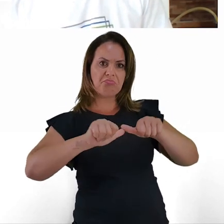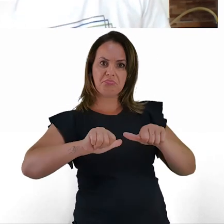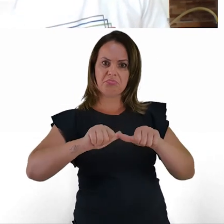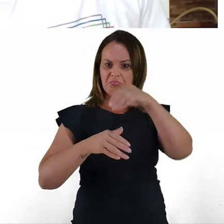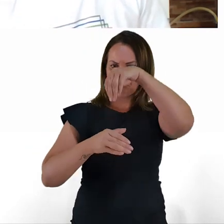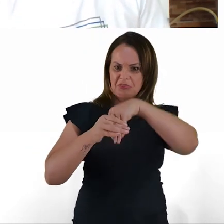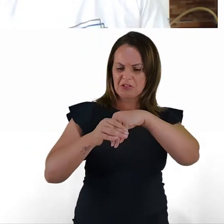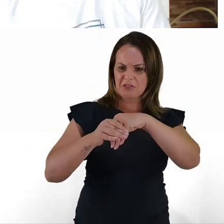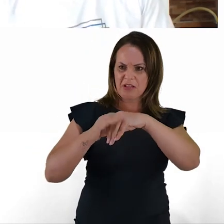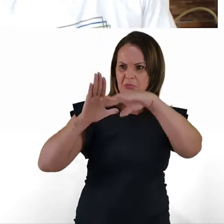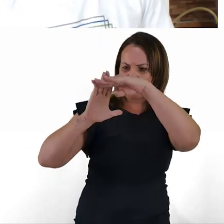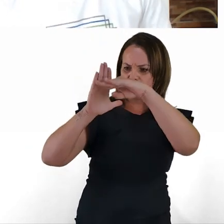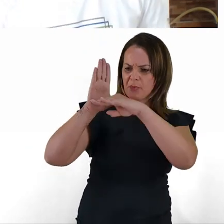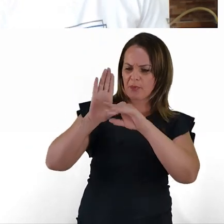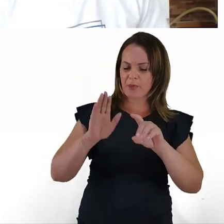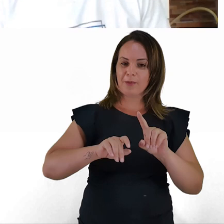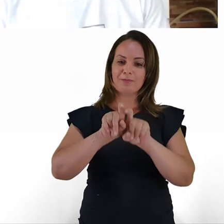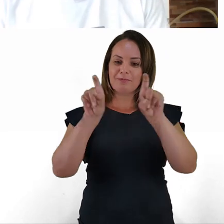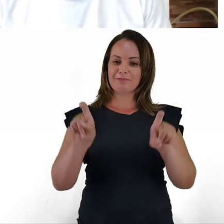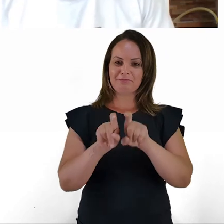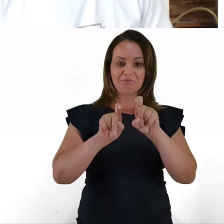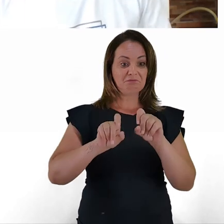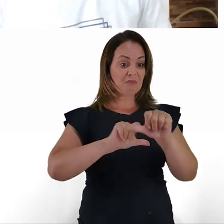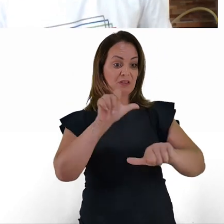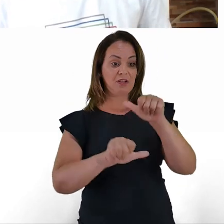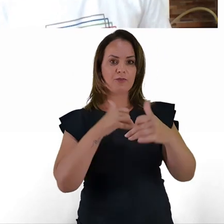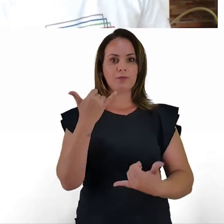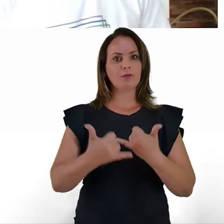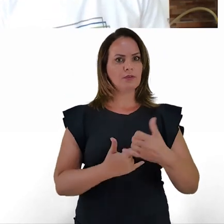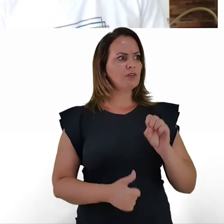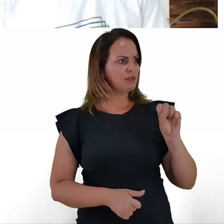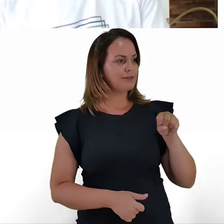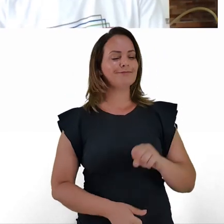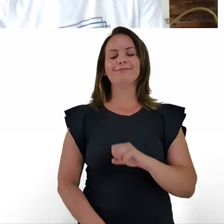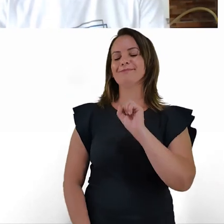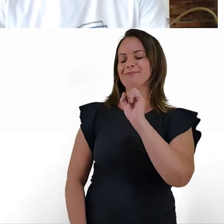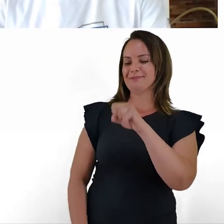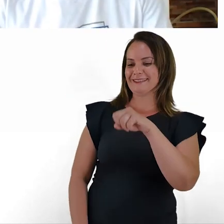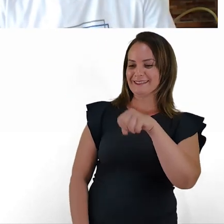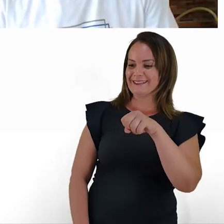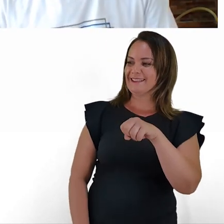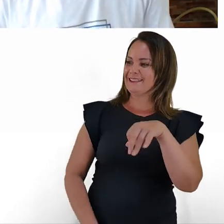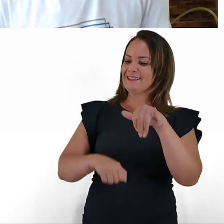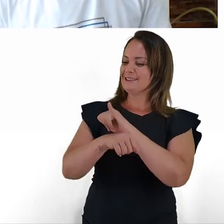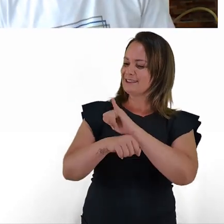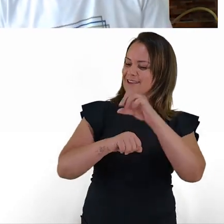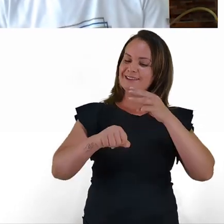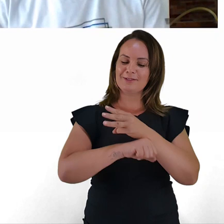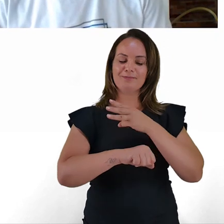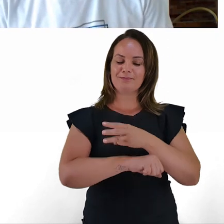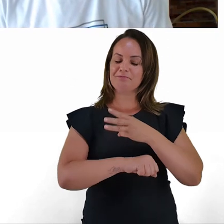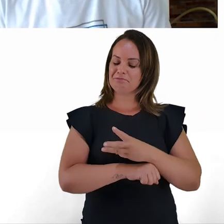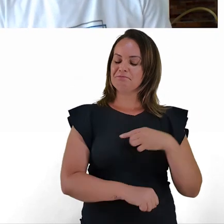computacional que gerou um jogo, é isso? Isso, exatamente. Uau, ele demais. Ele foi o canal que a gente tinha ali em mãos